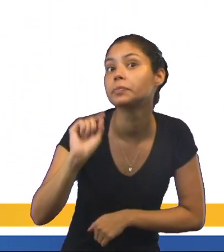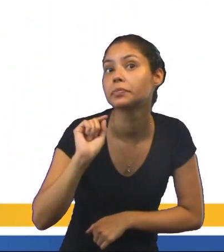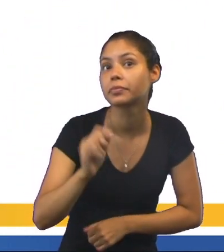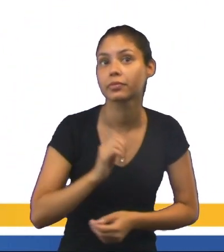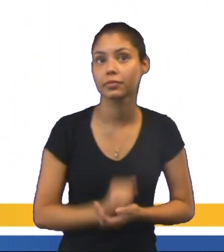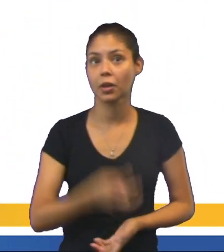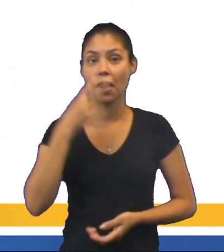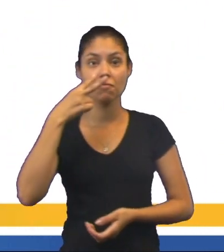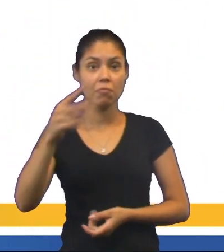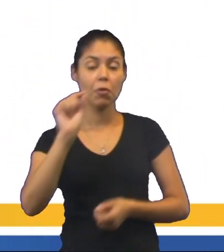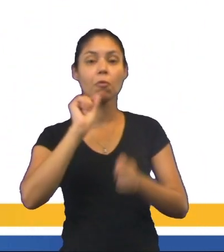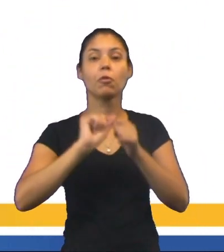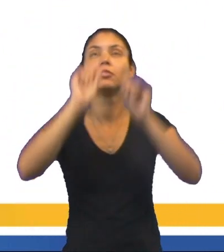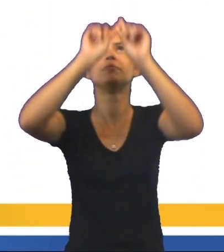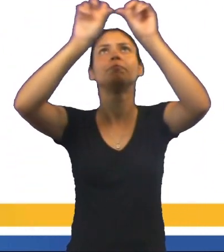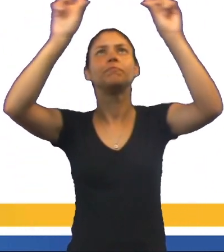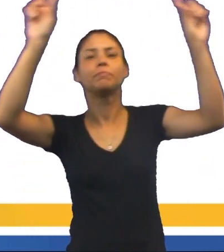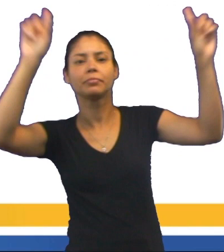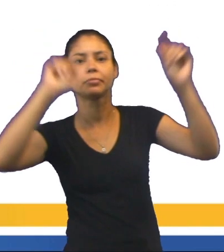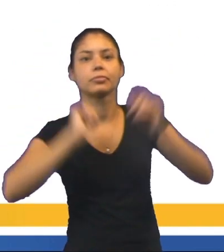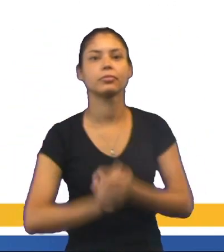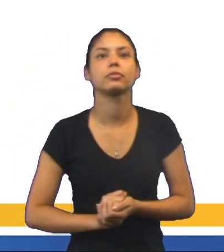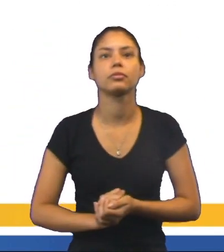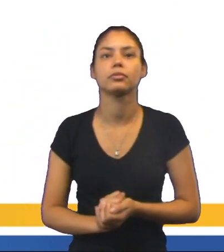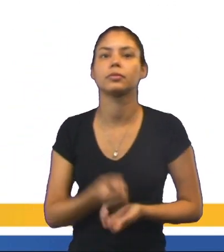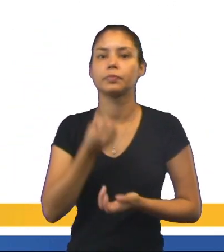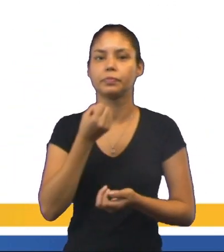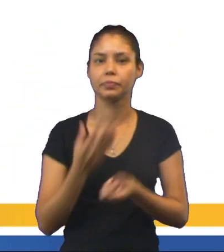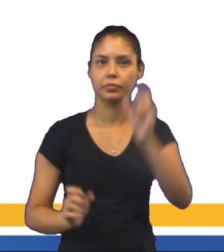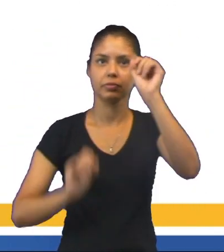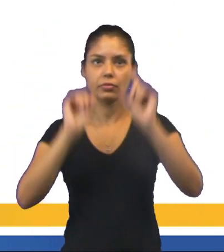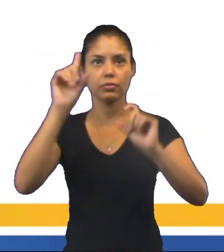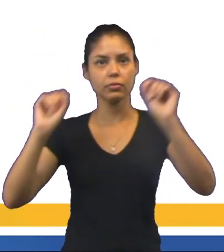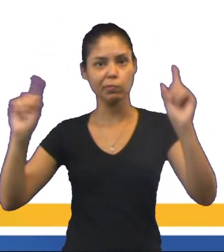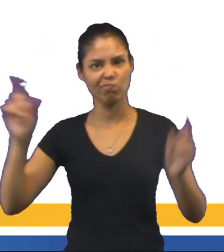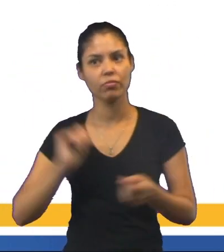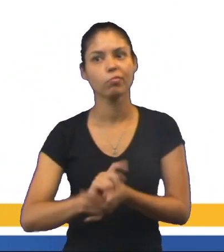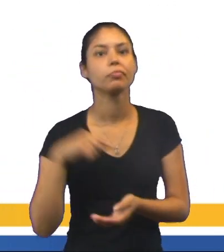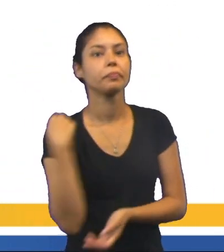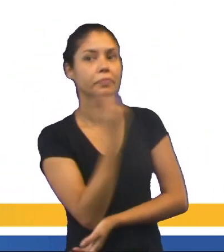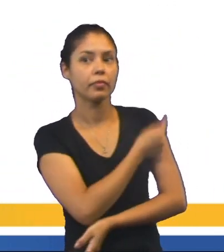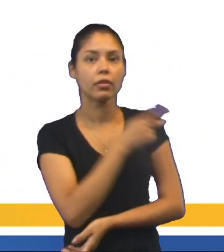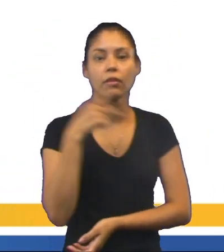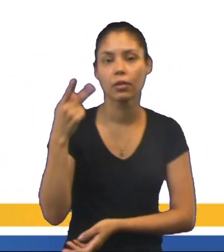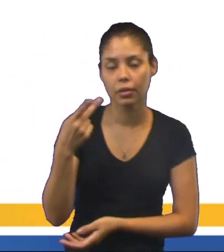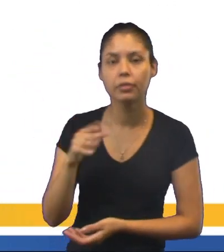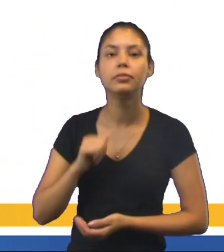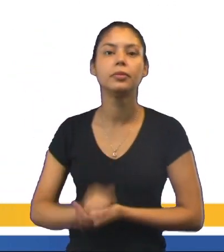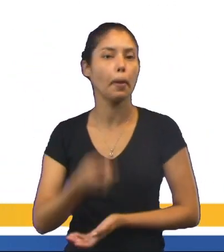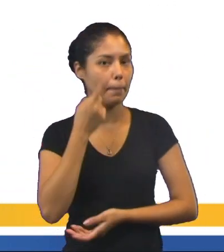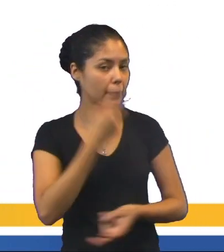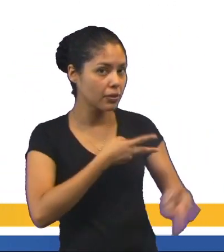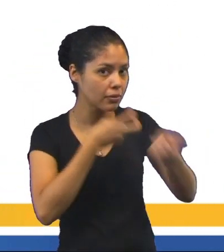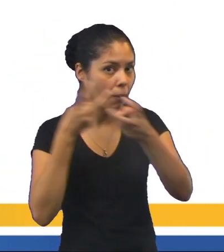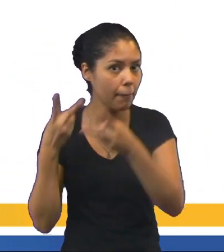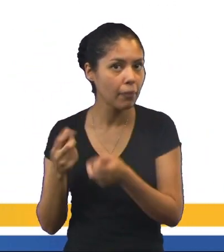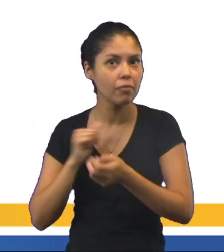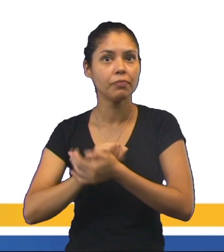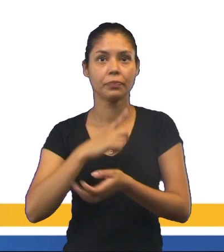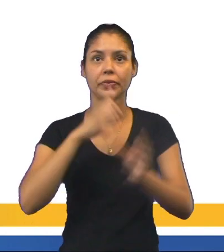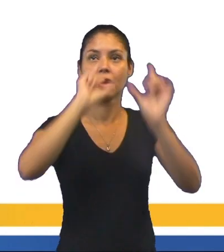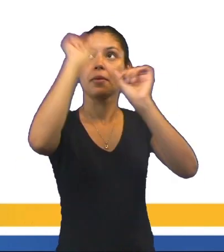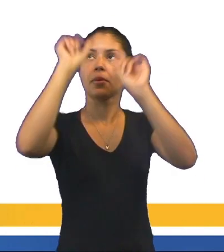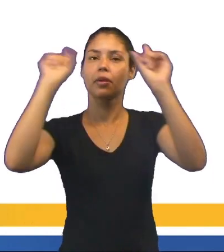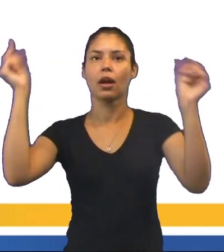que você viu nesse céu aí, aquele bem estrelado? Fala. Observou que tem umas